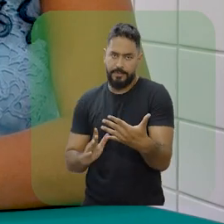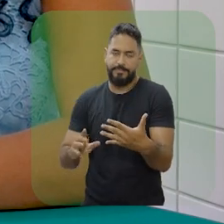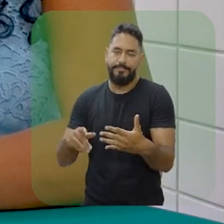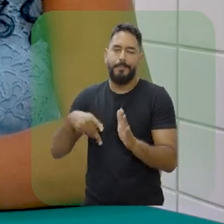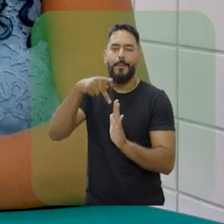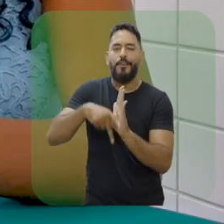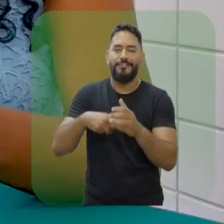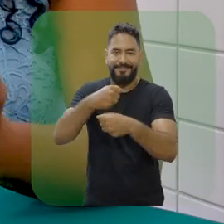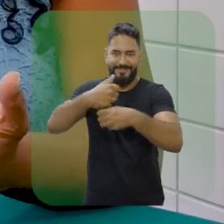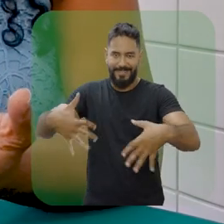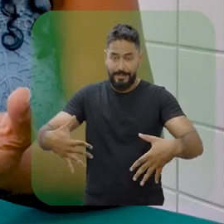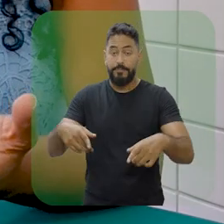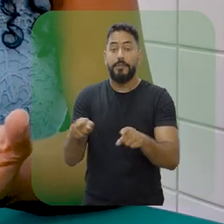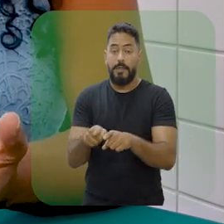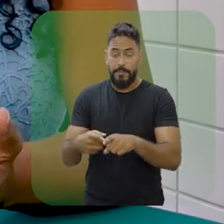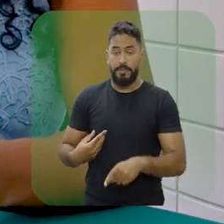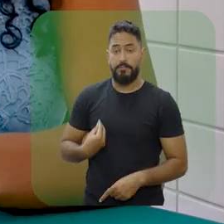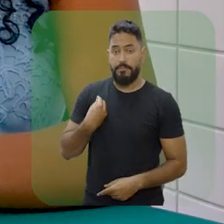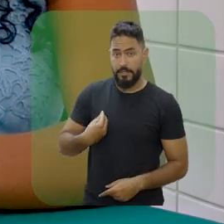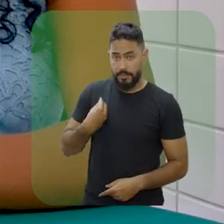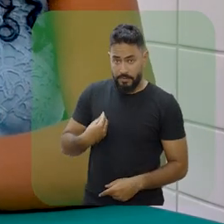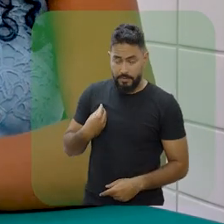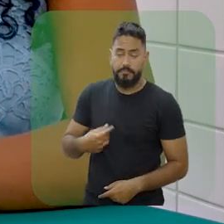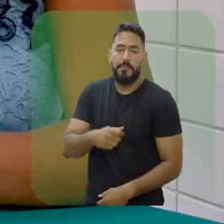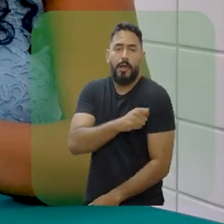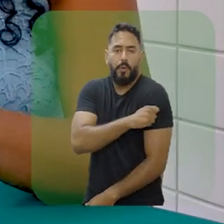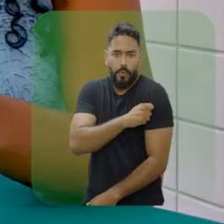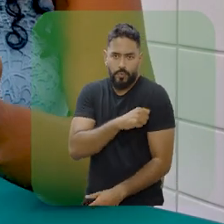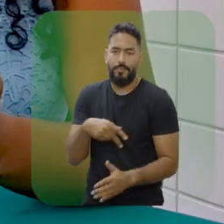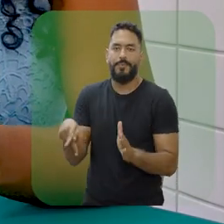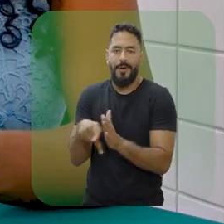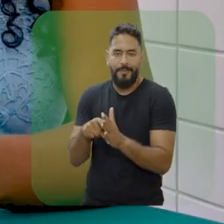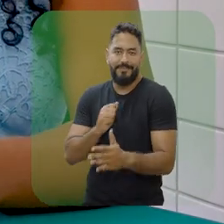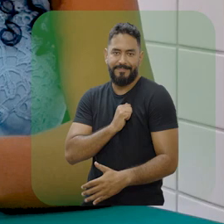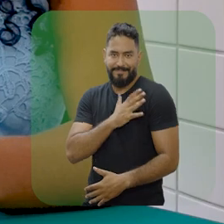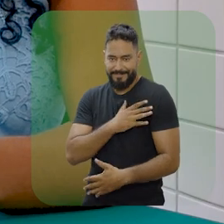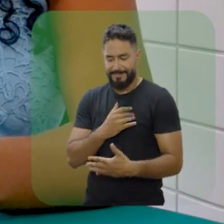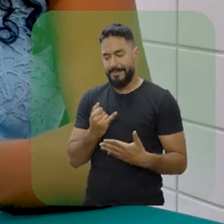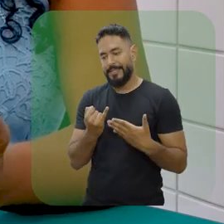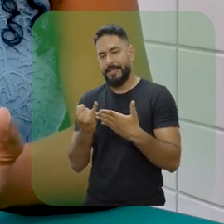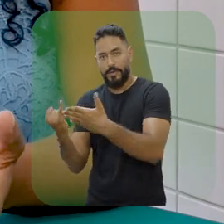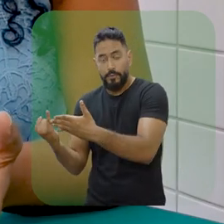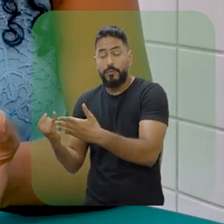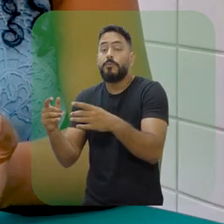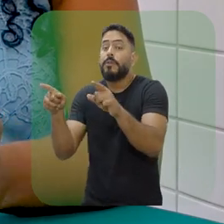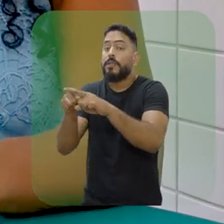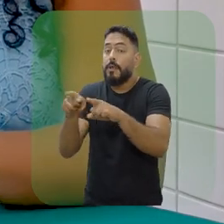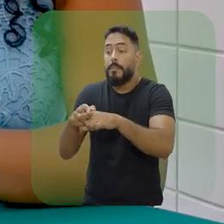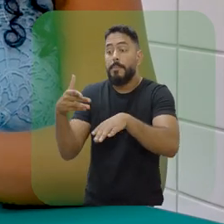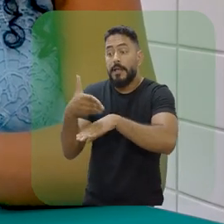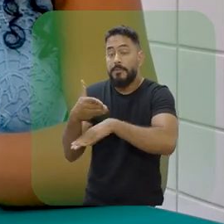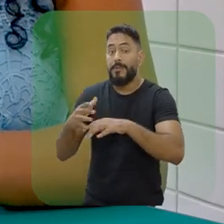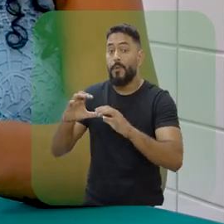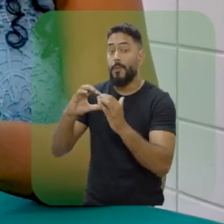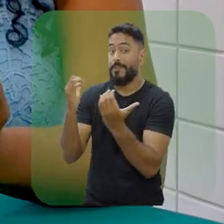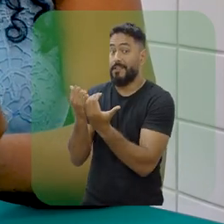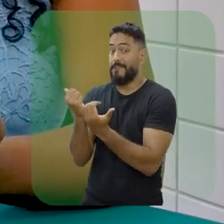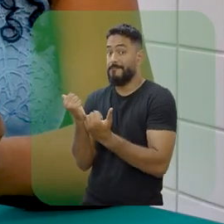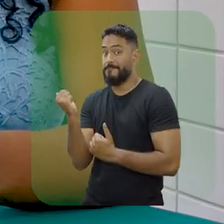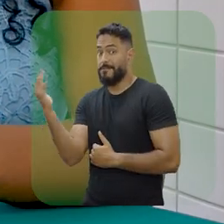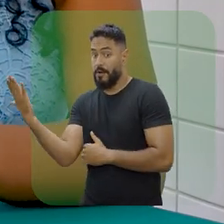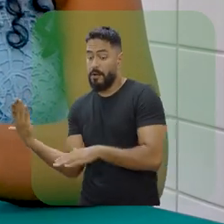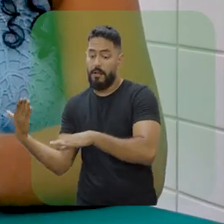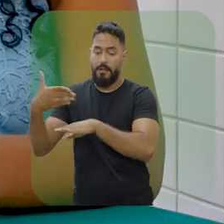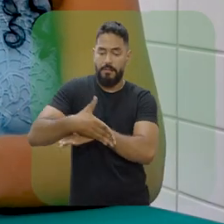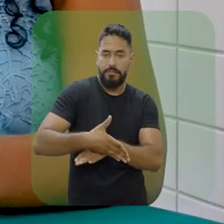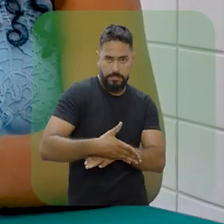um curso básico de Libras, que seria um projeto de extensão, e temos a presença dos estudantes do IFPE Campus Igarassu e também a